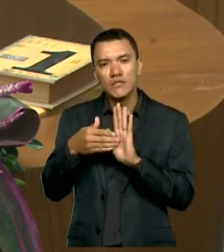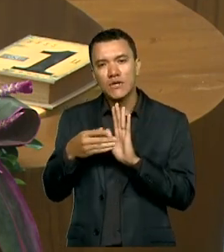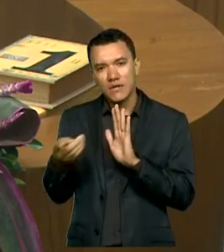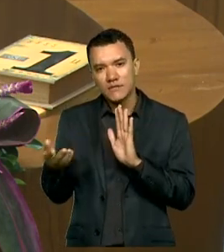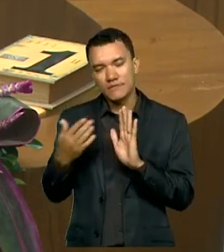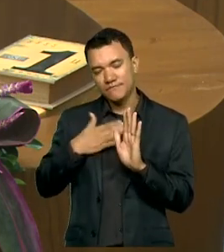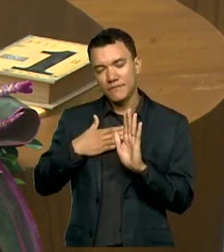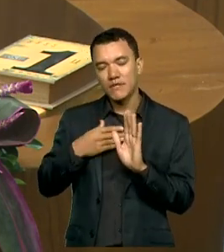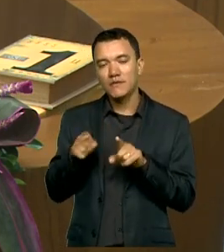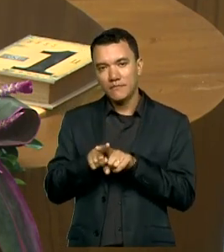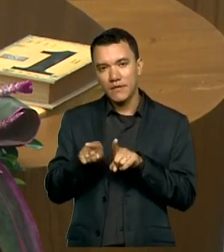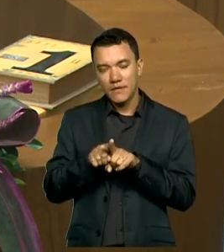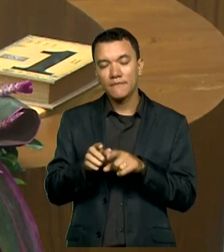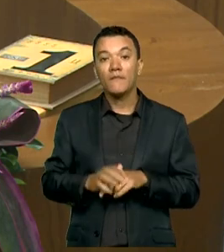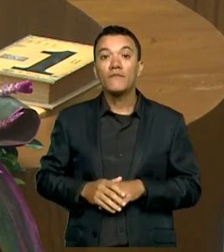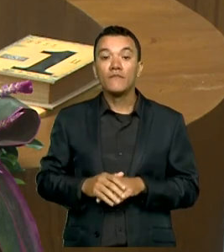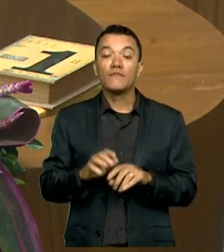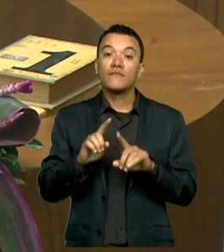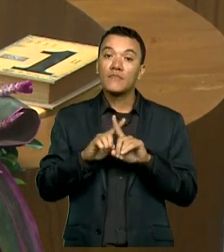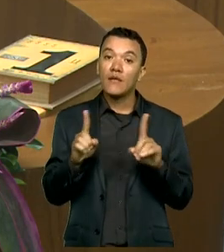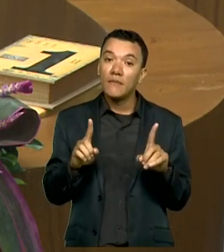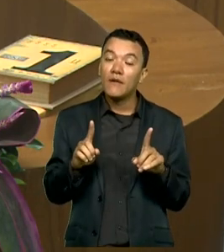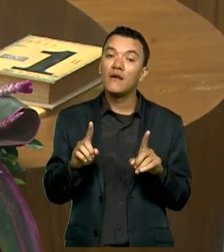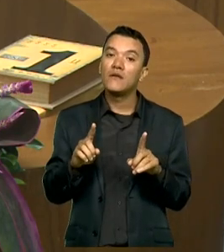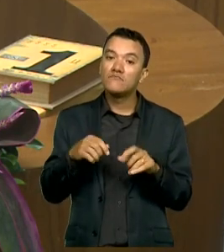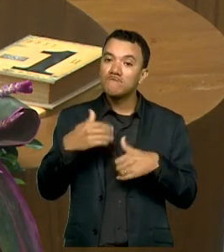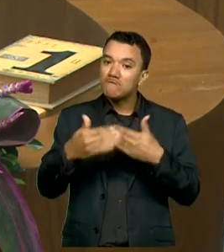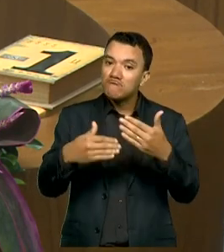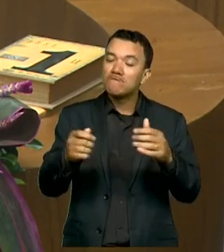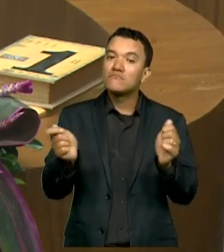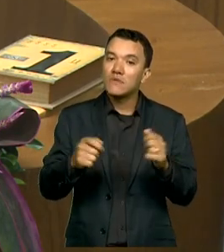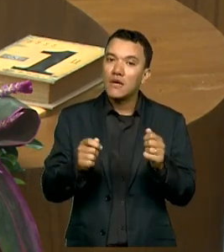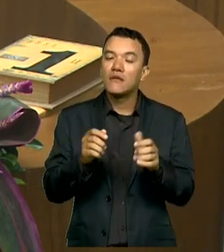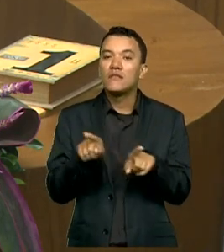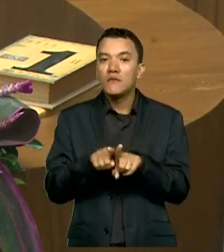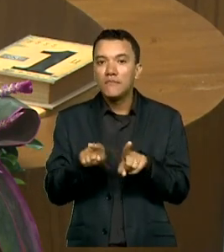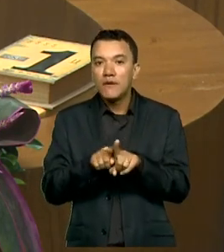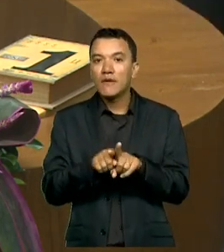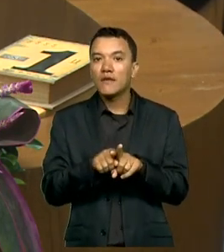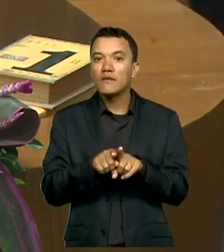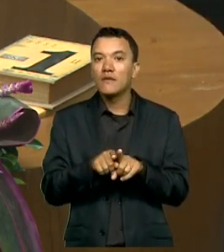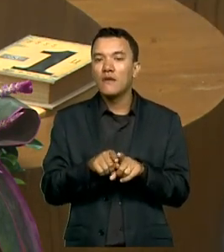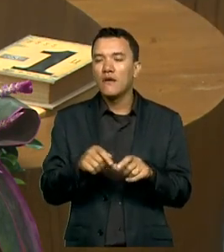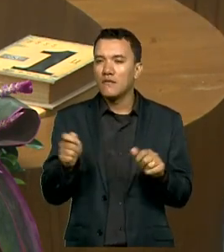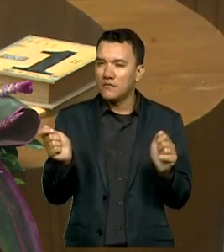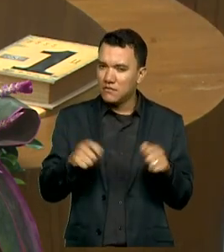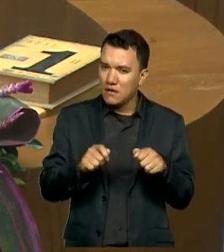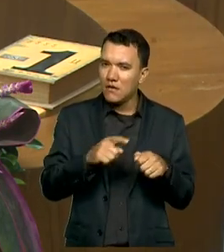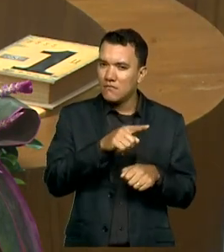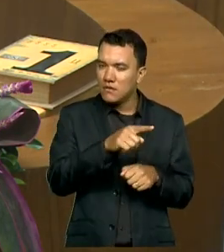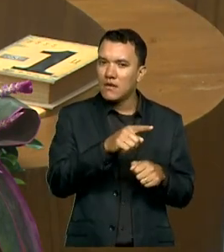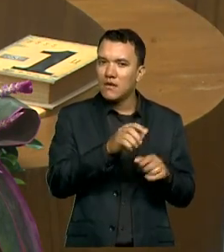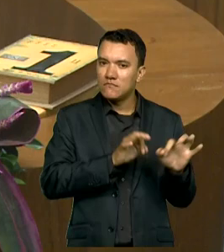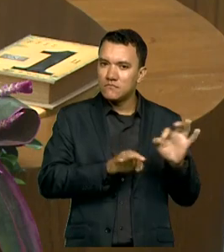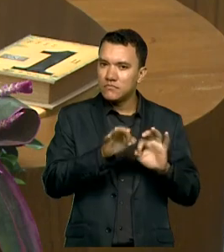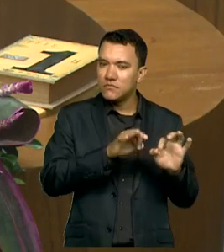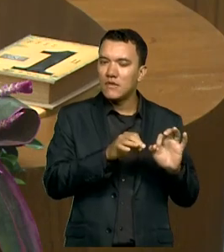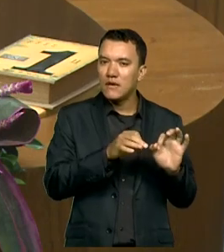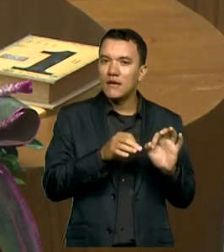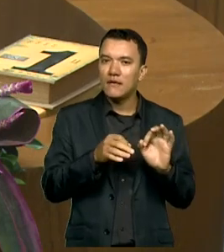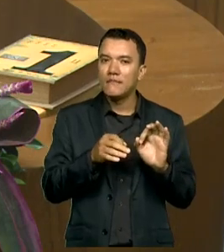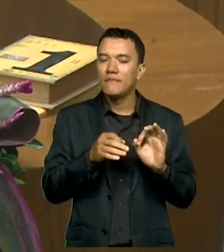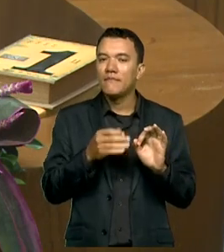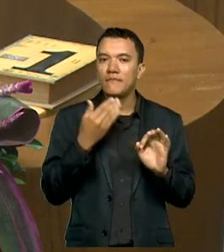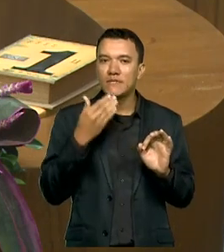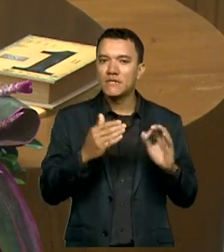que nos próximos meses também a gente comece realmente a colocar em prática essa indicação da